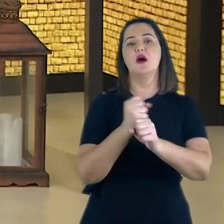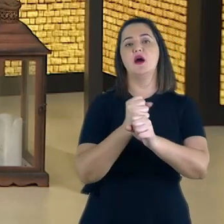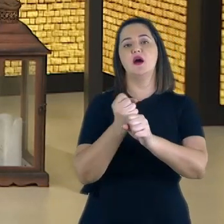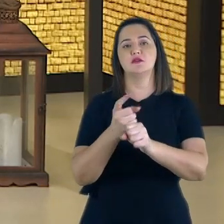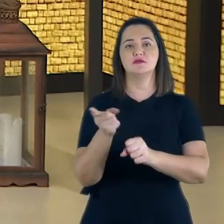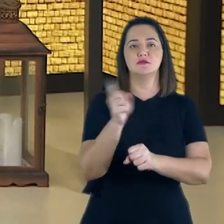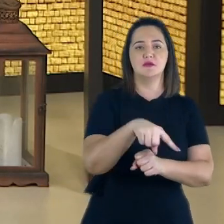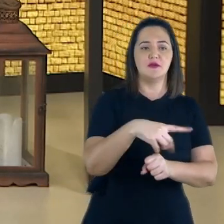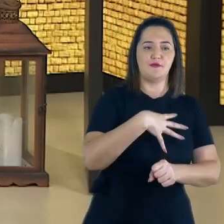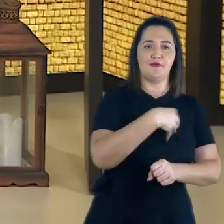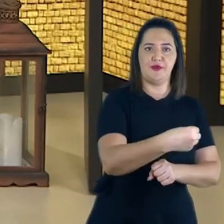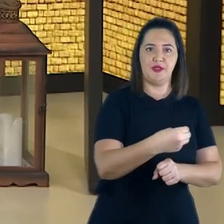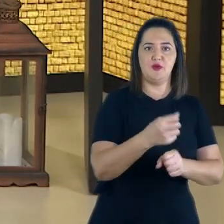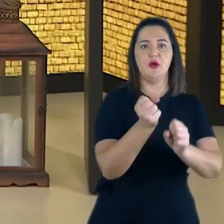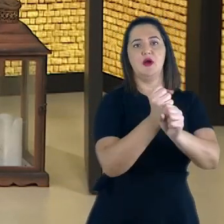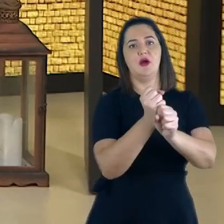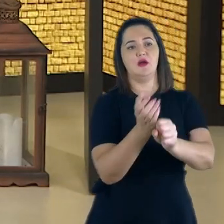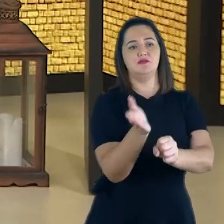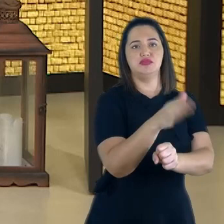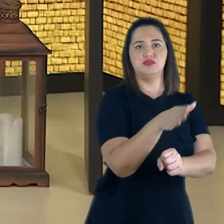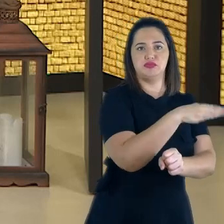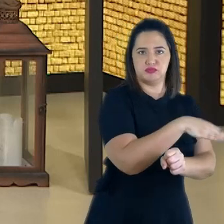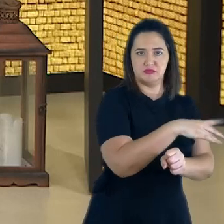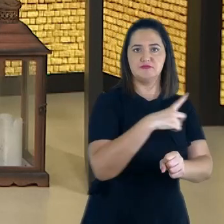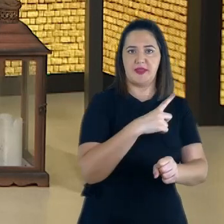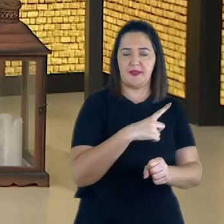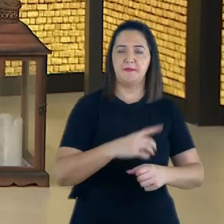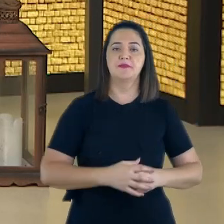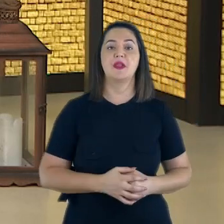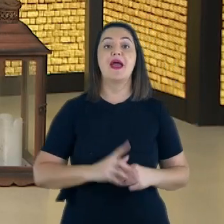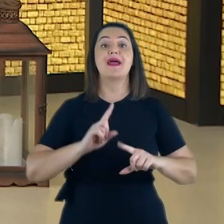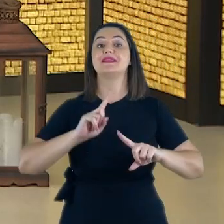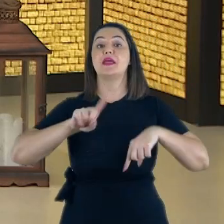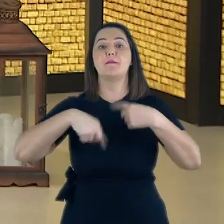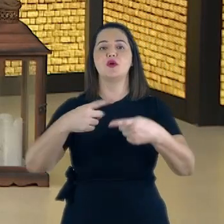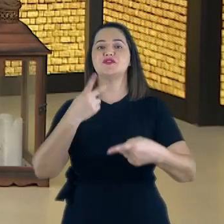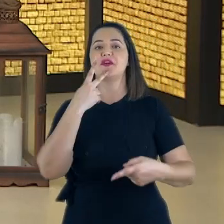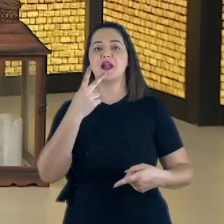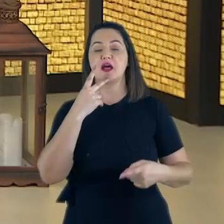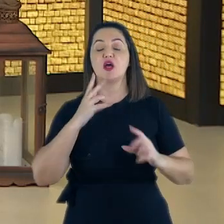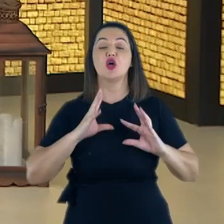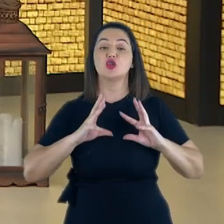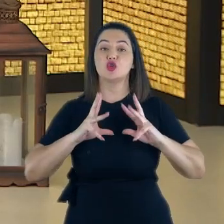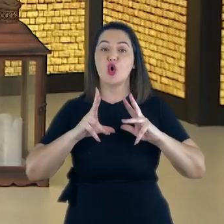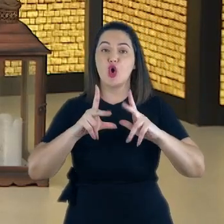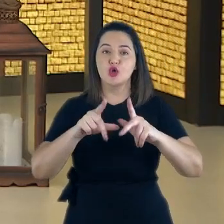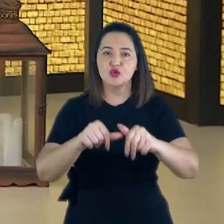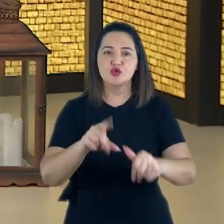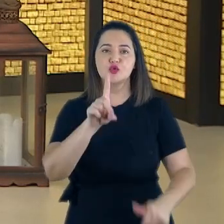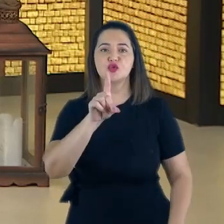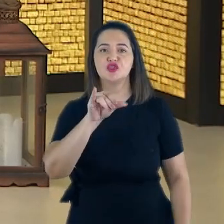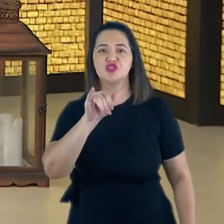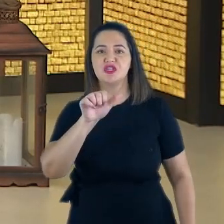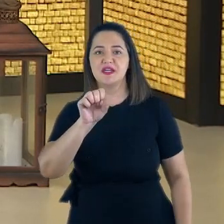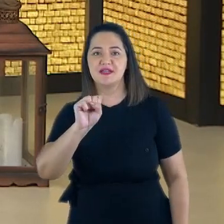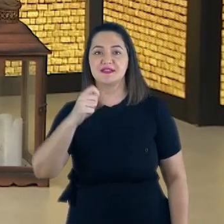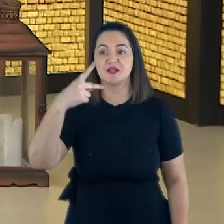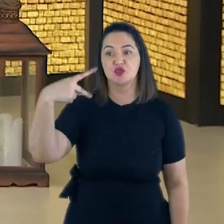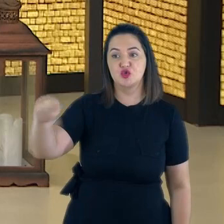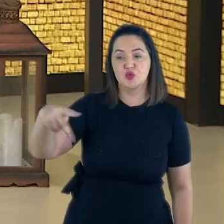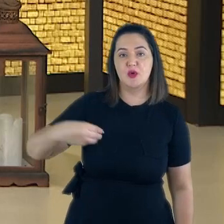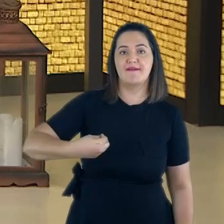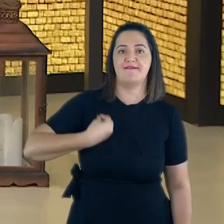por diante, e gerou filhos e filhas. Aí termina dizendo, e todos os dias de sua vida